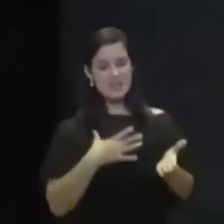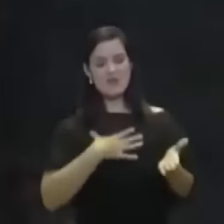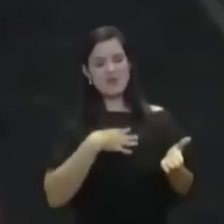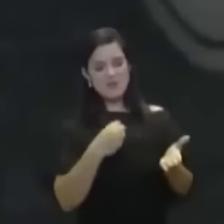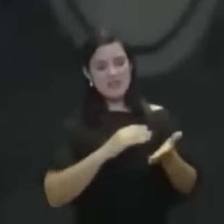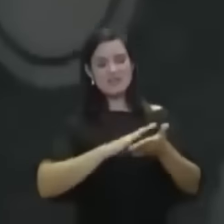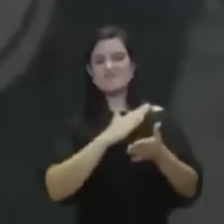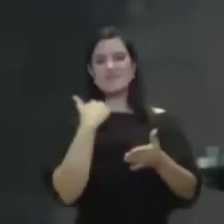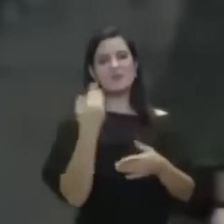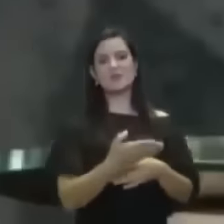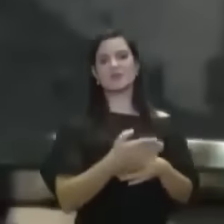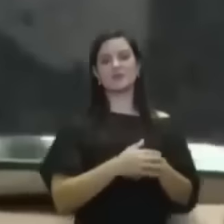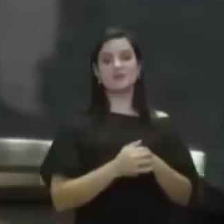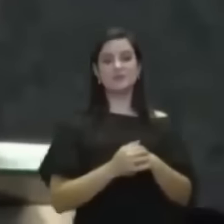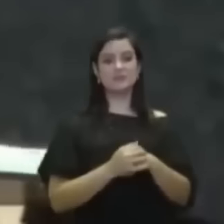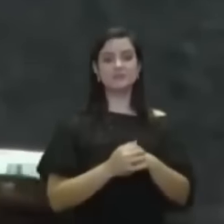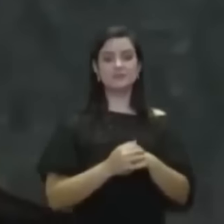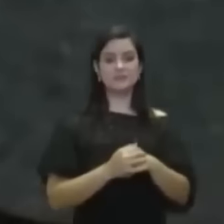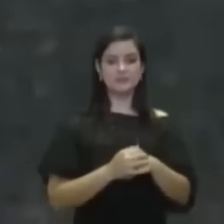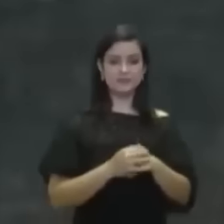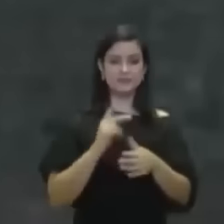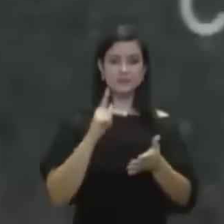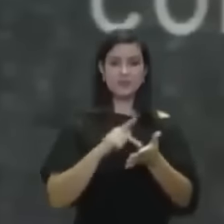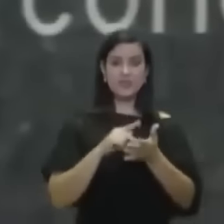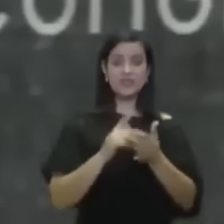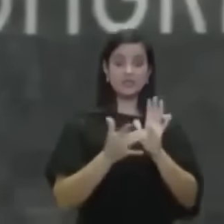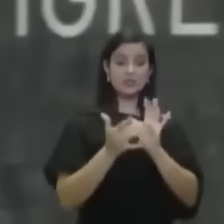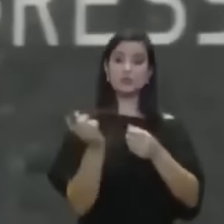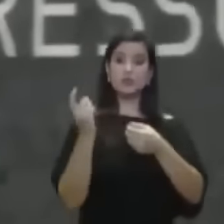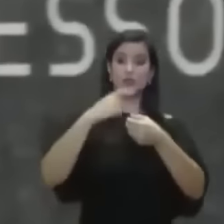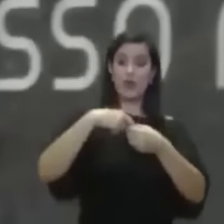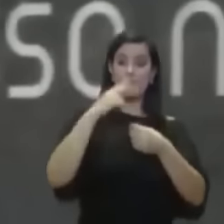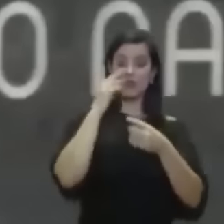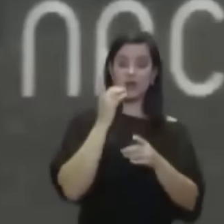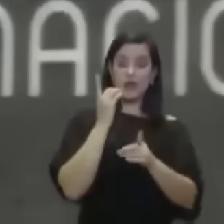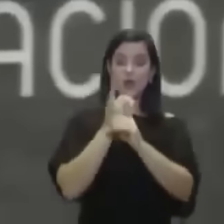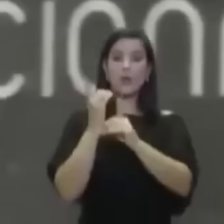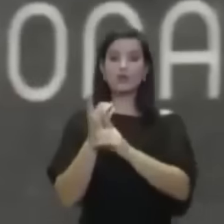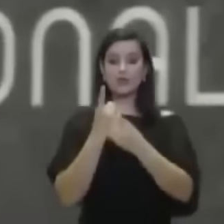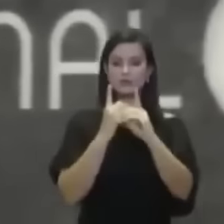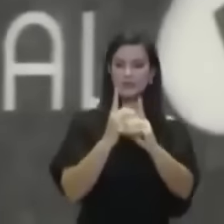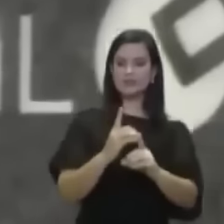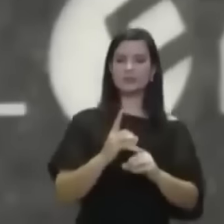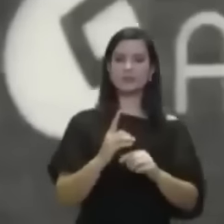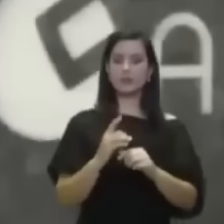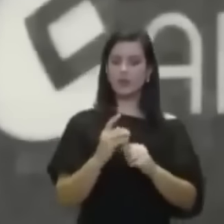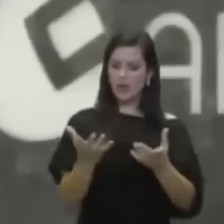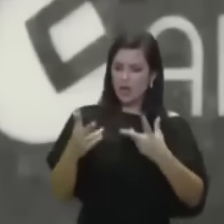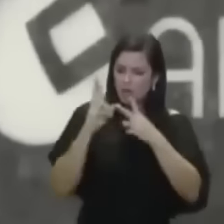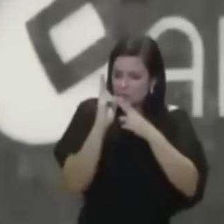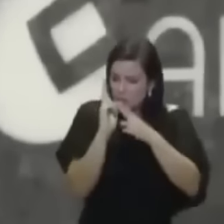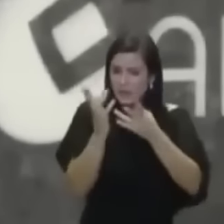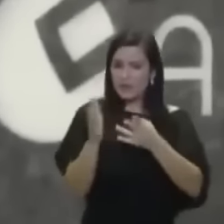oração, vai para os discípulos, eles estão dormindo, e Jesus não acorda os 3, não, só acorda Pedro, e diz: